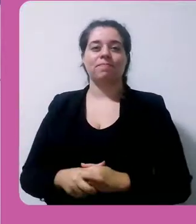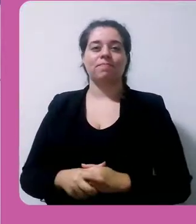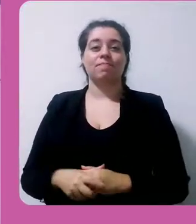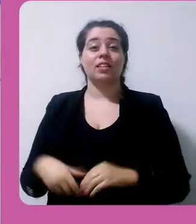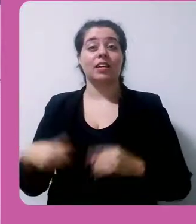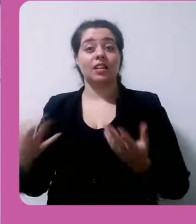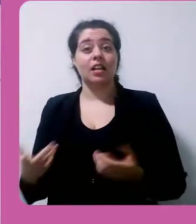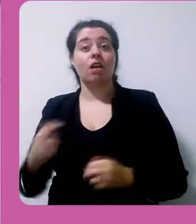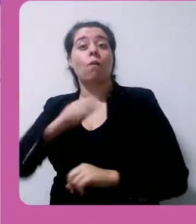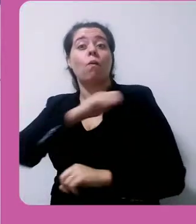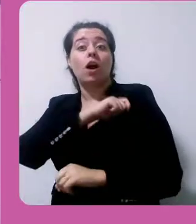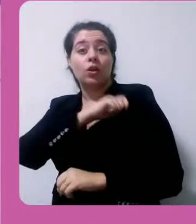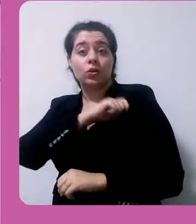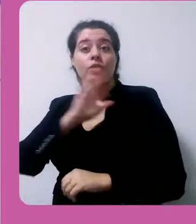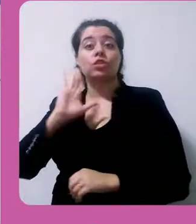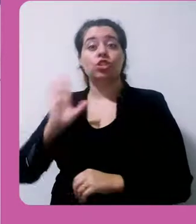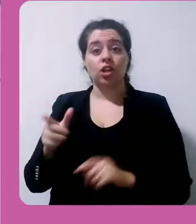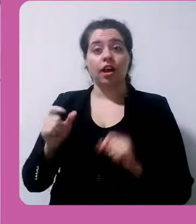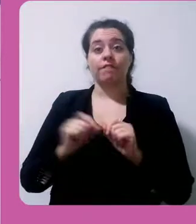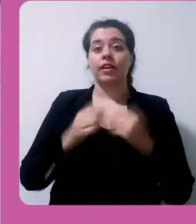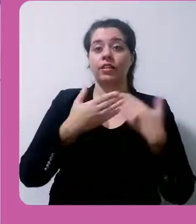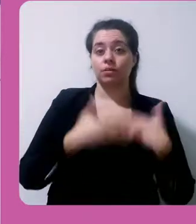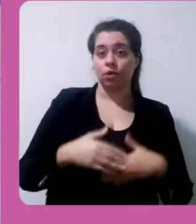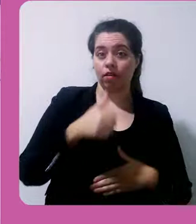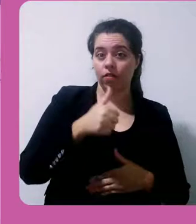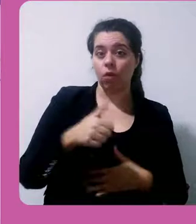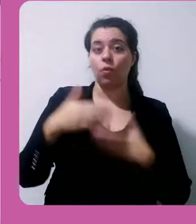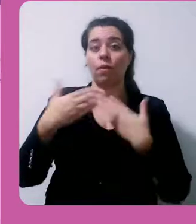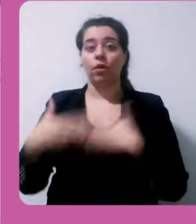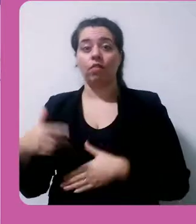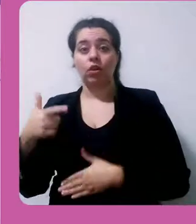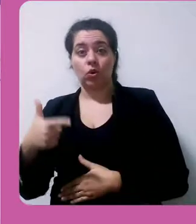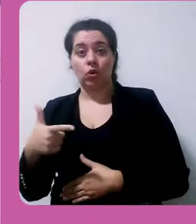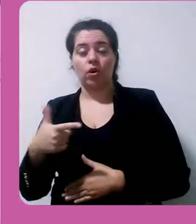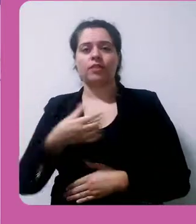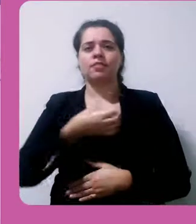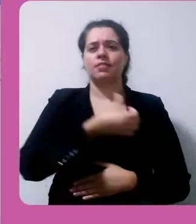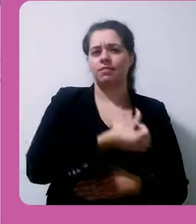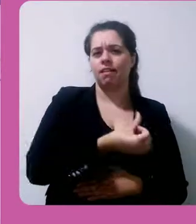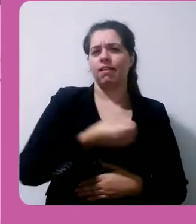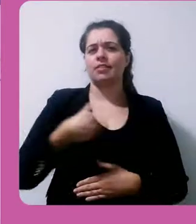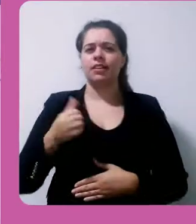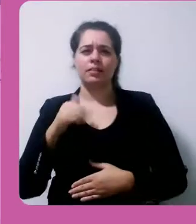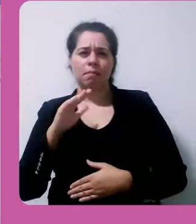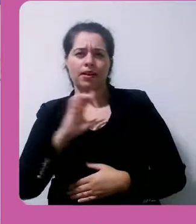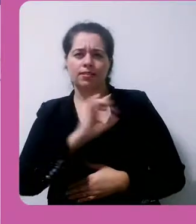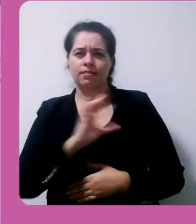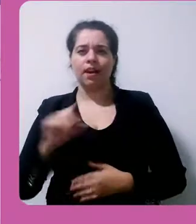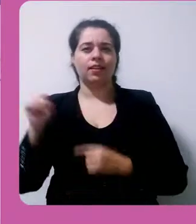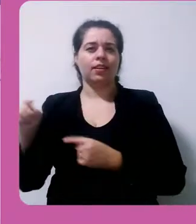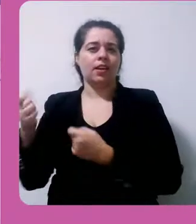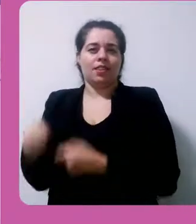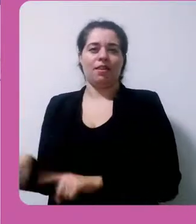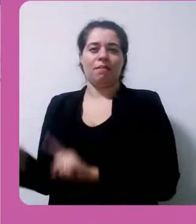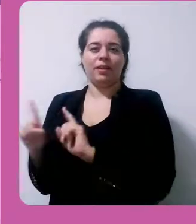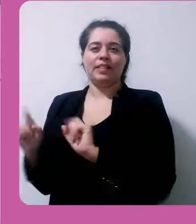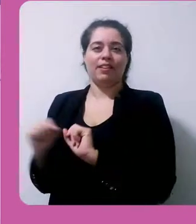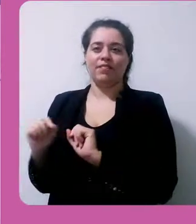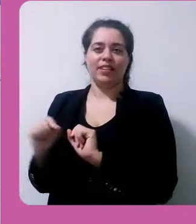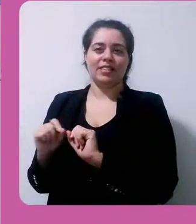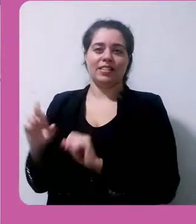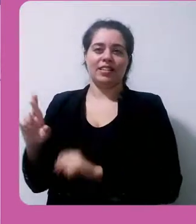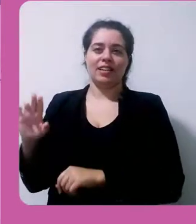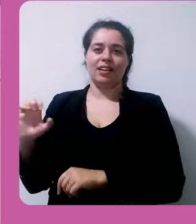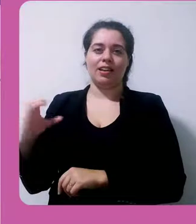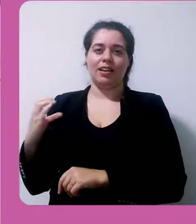as provas 1 e 2 e tirou mais que 6, ele não precisa fazer a recuperação. Então, esse